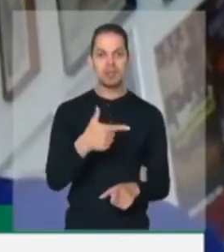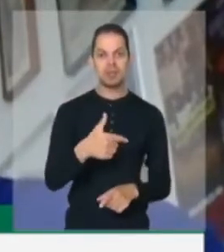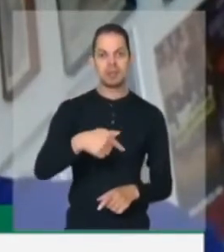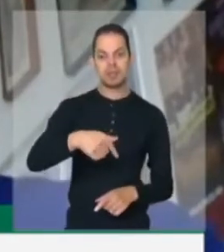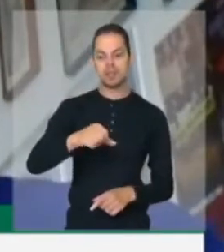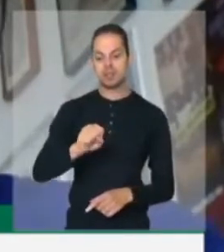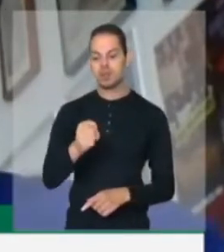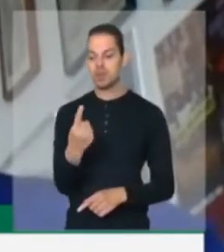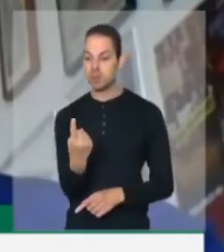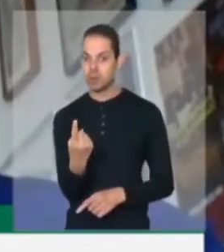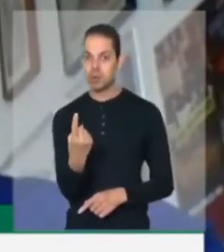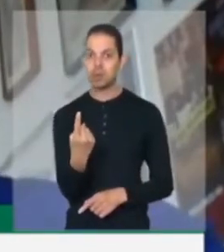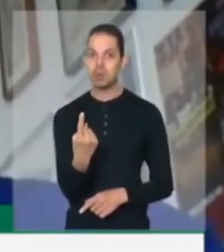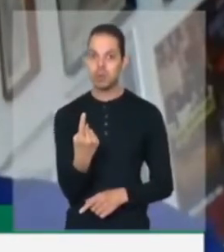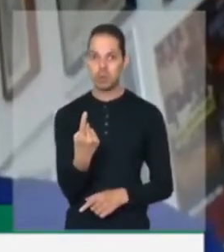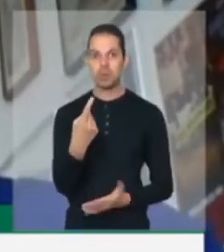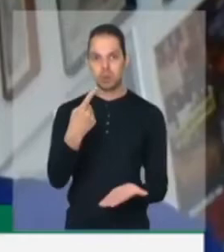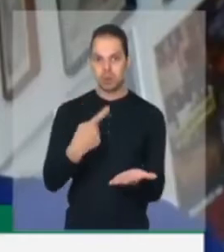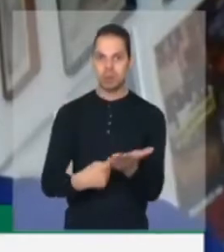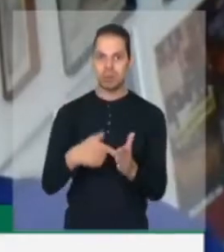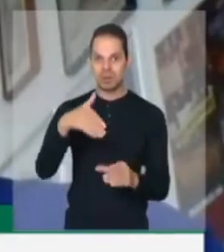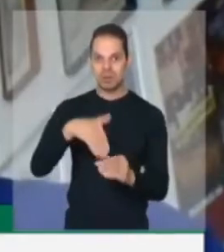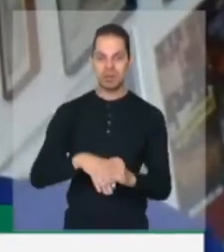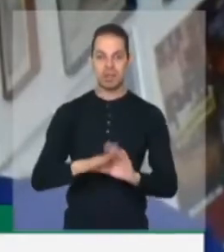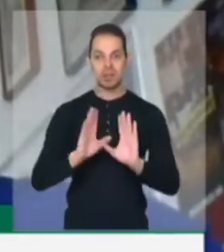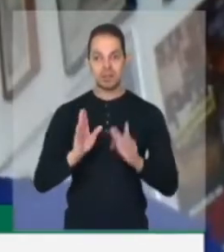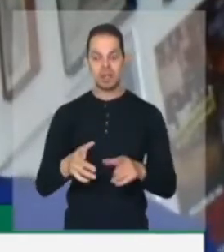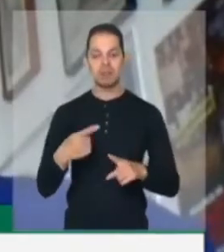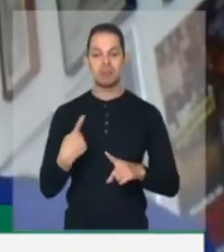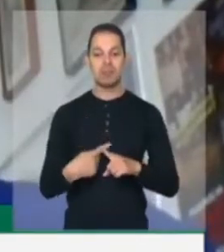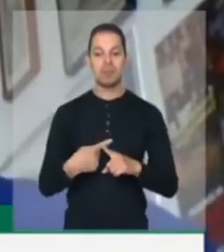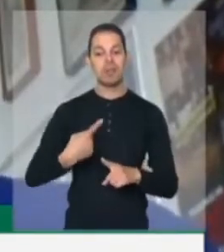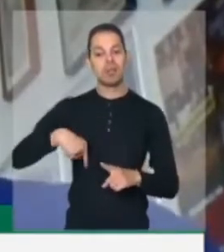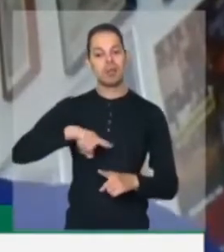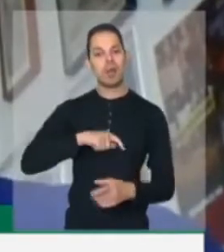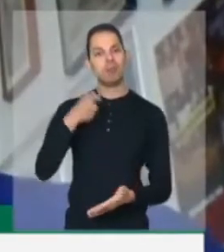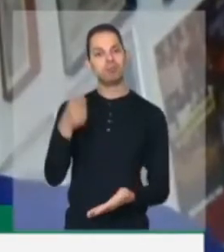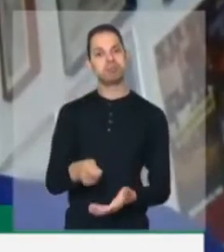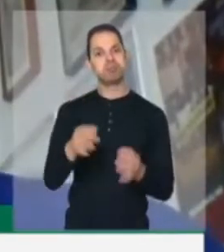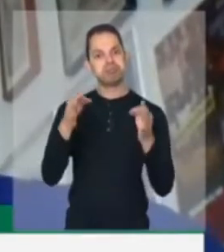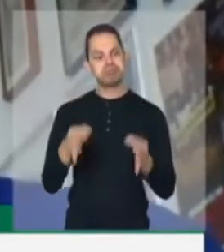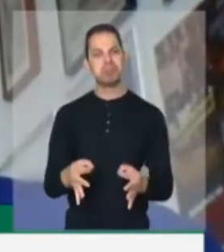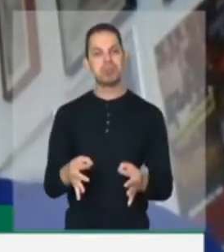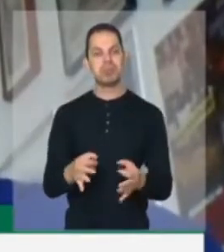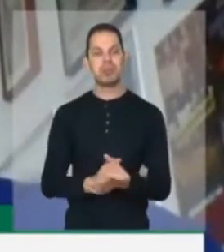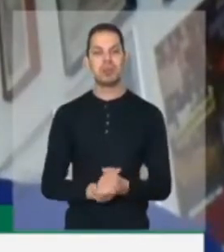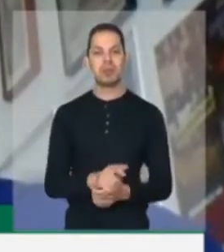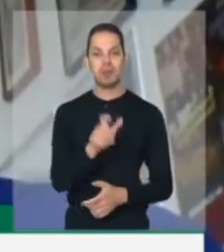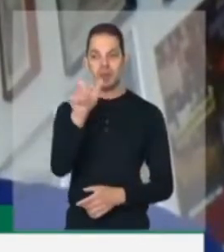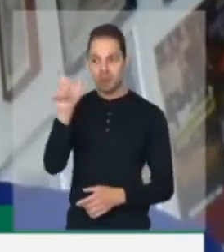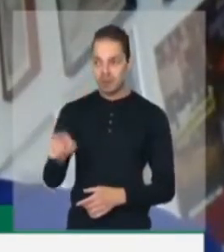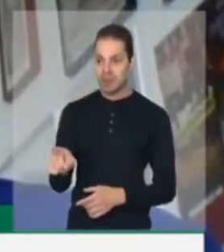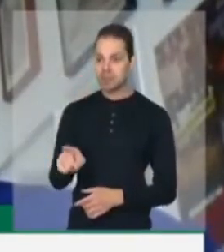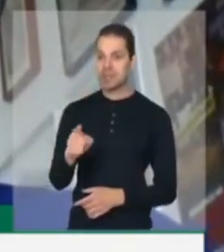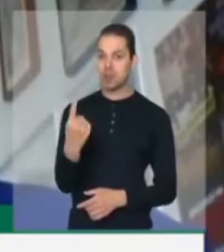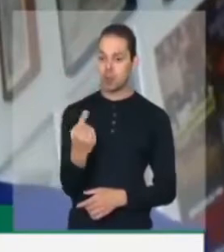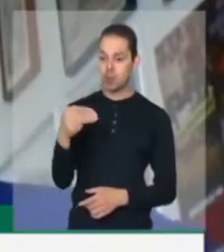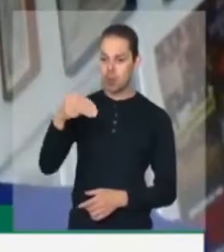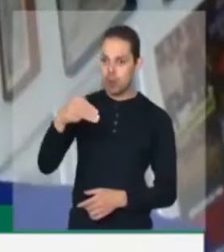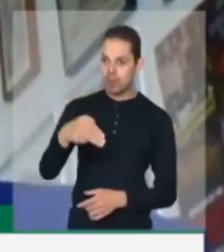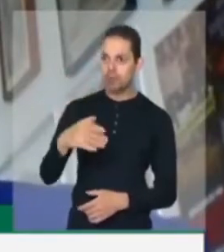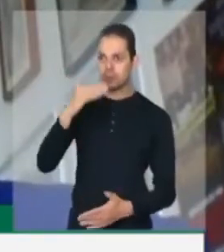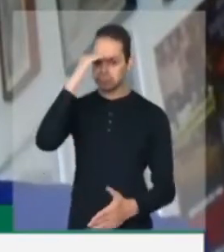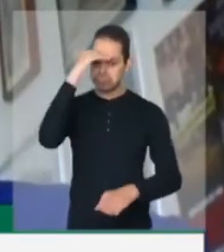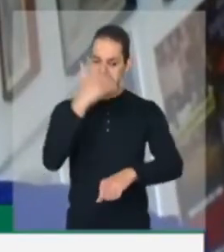Em caráter excepcional, certo? Porque nós vamos ser firmes. O senhor é firme em determinar um minuto para